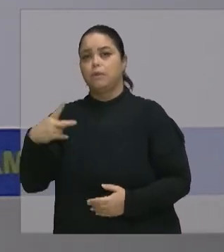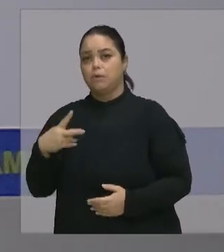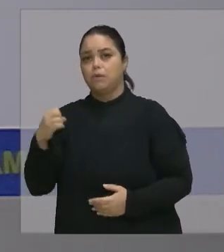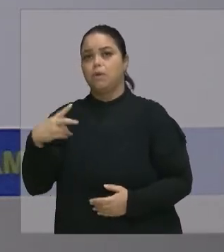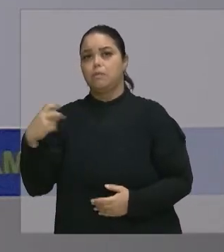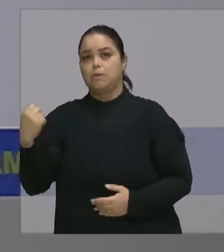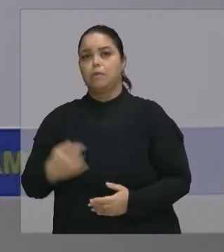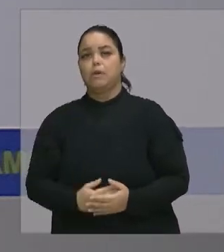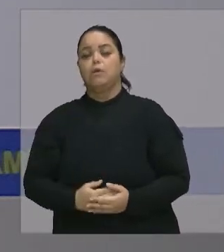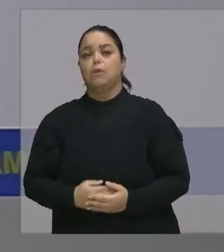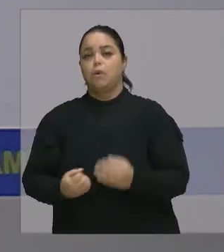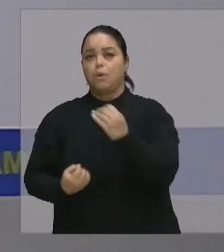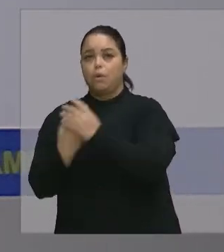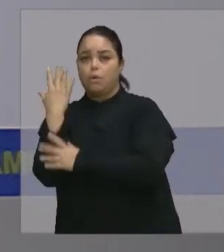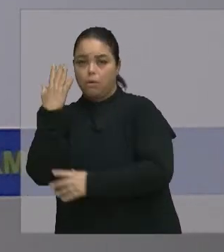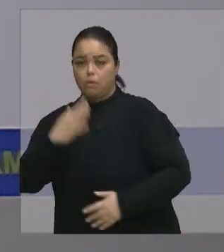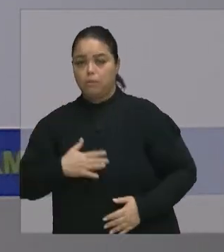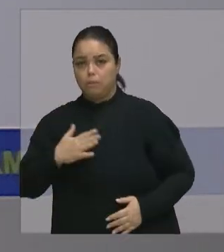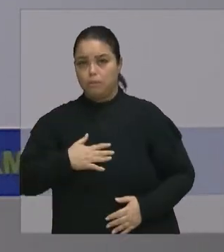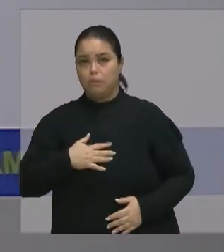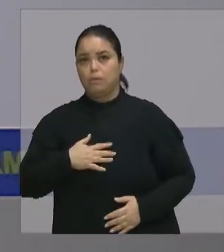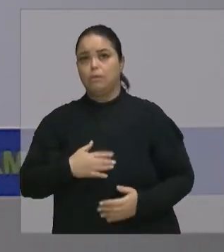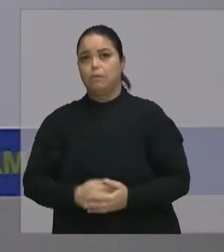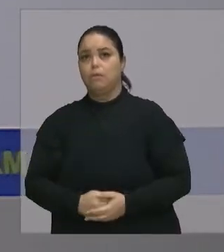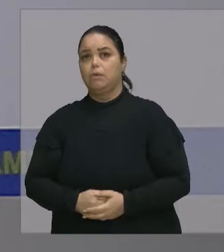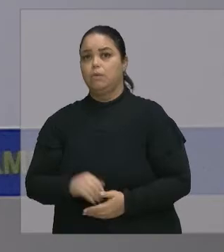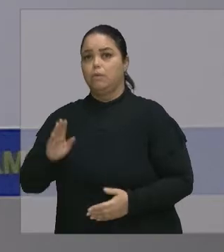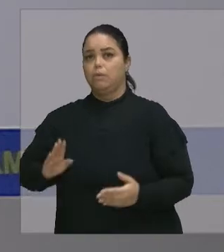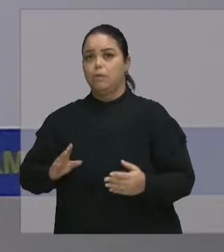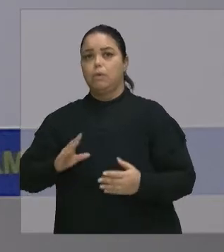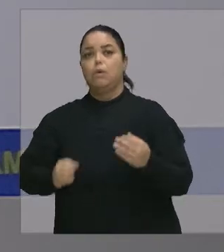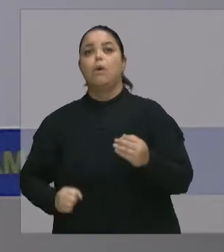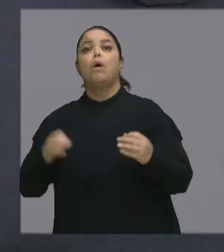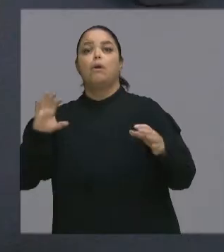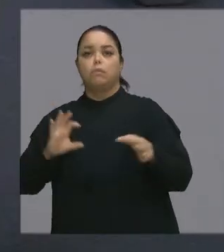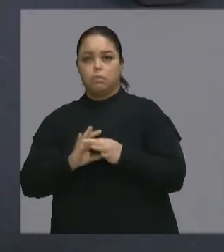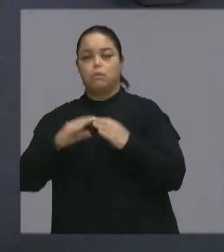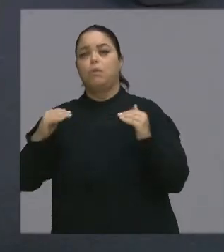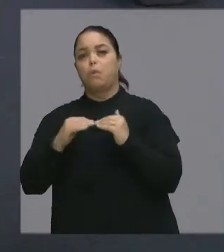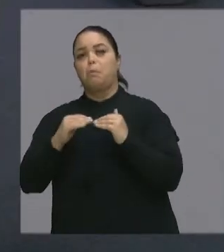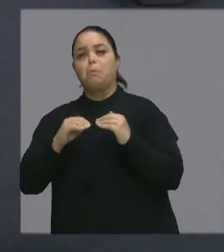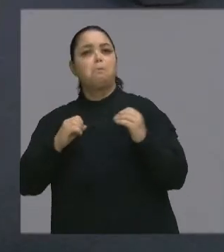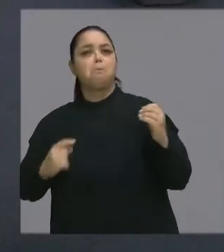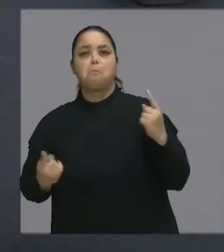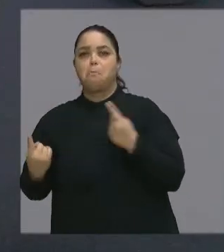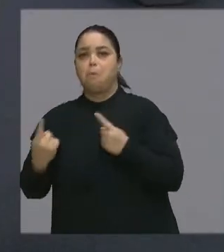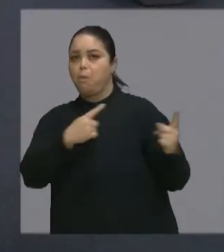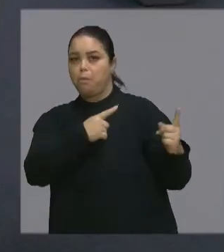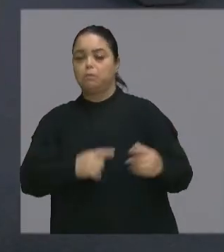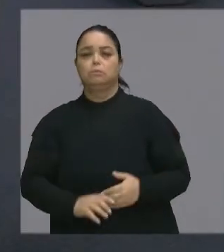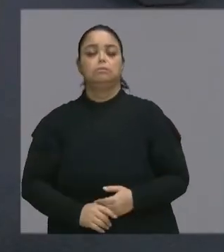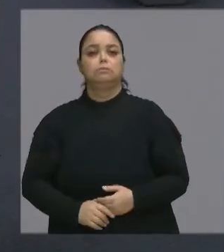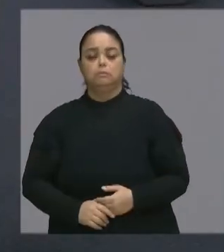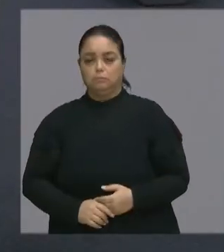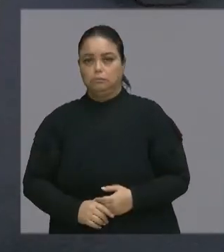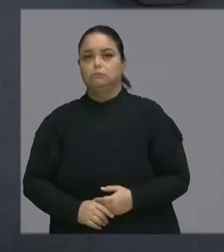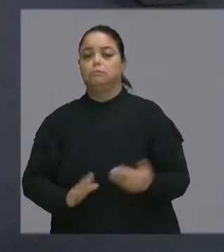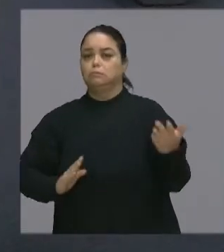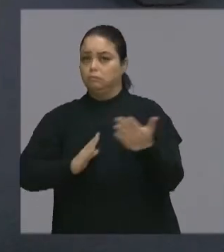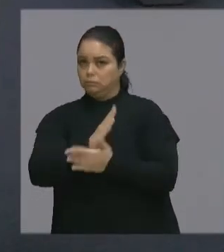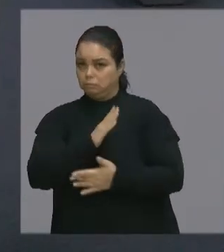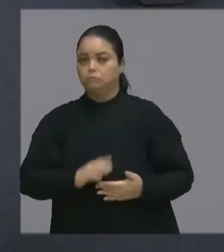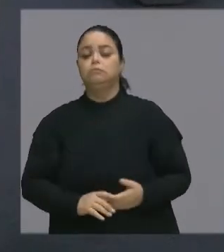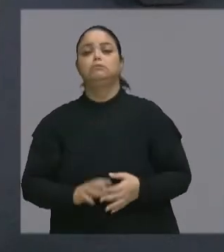295-2020, de sua autoria. Vereadores favoráveis permaneçam como estão, os contrários se manifestem. Nenhuma manifestação contrária. Tramitação aprovada